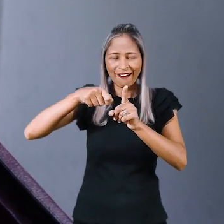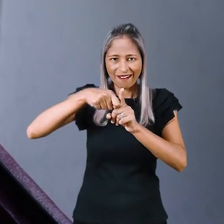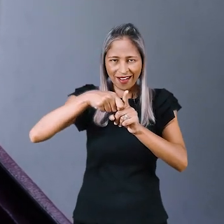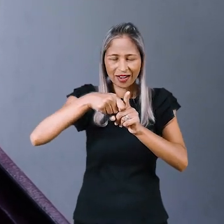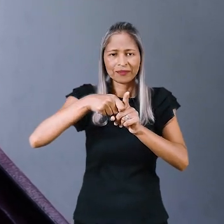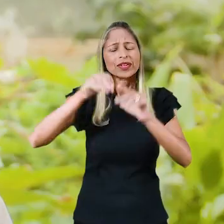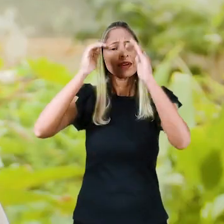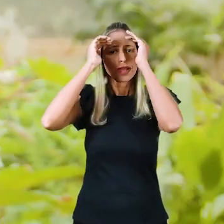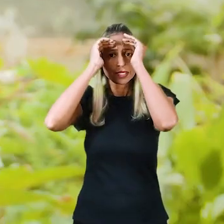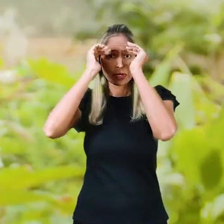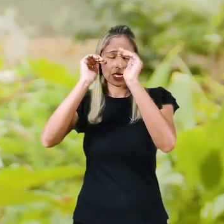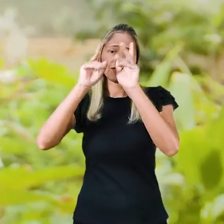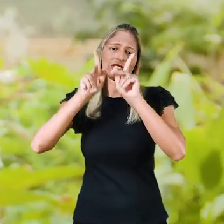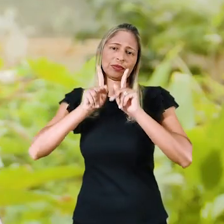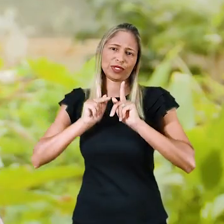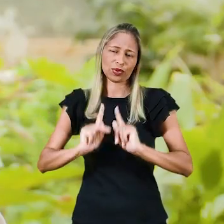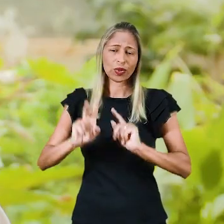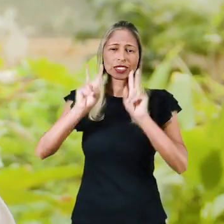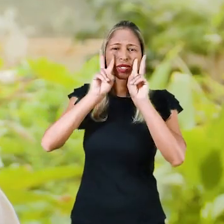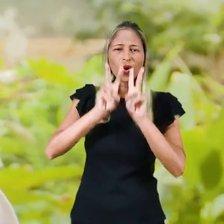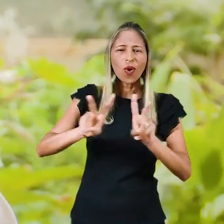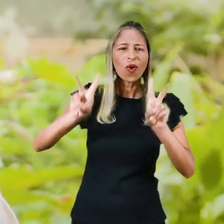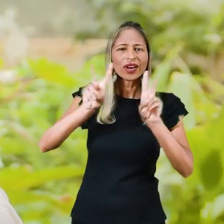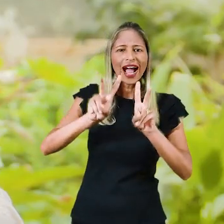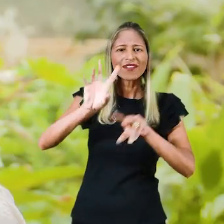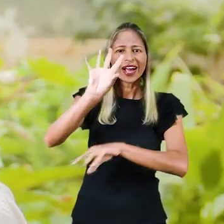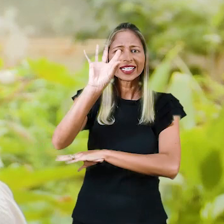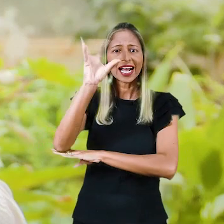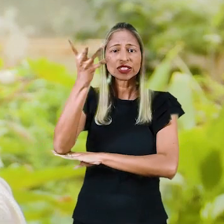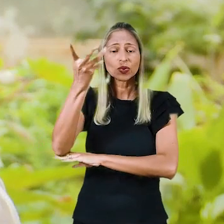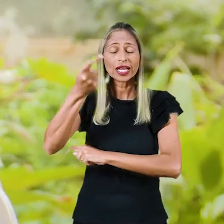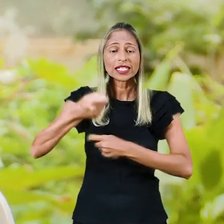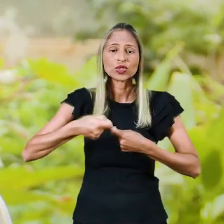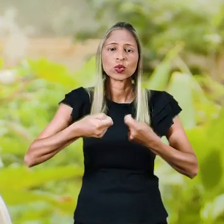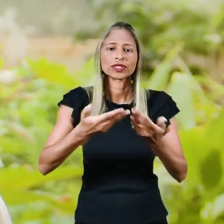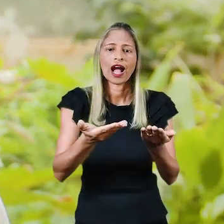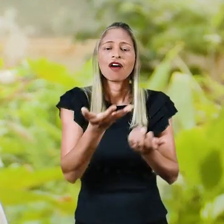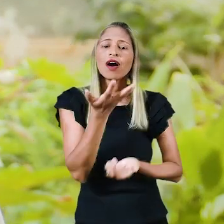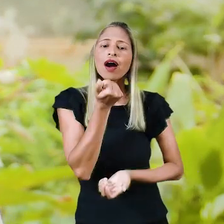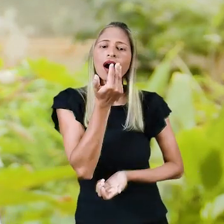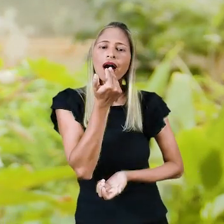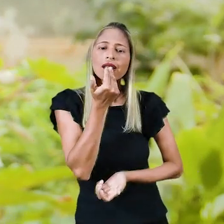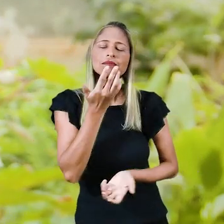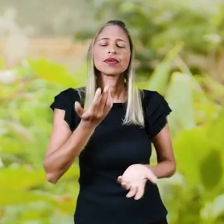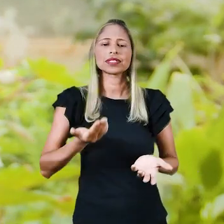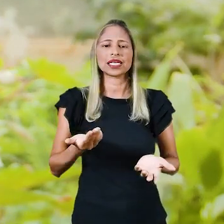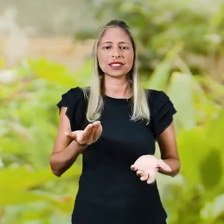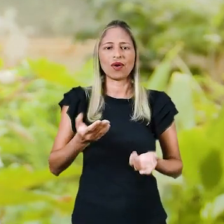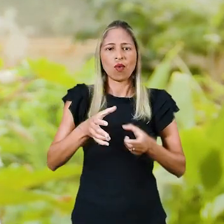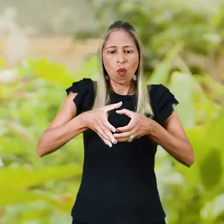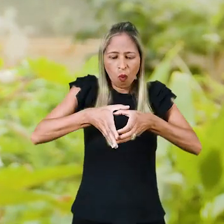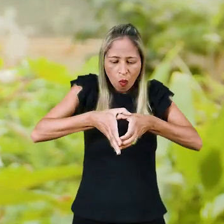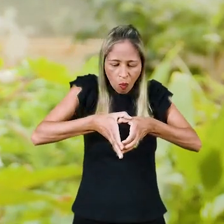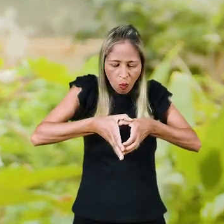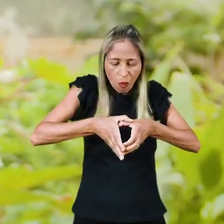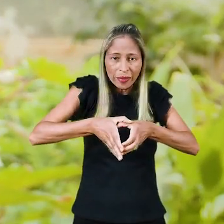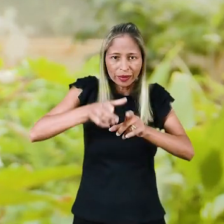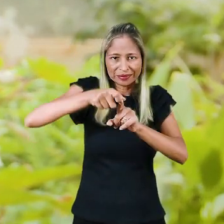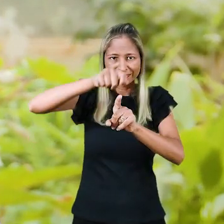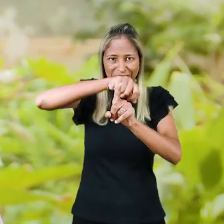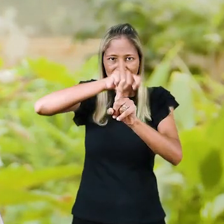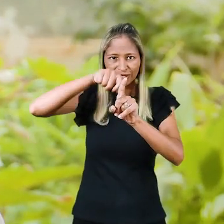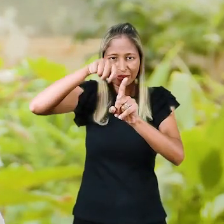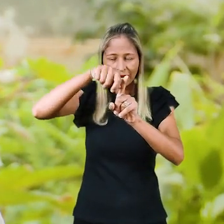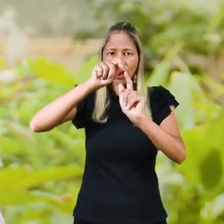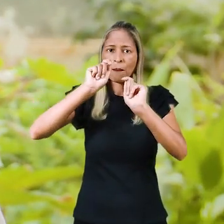As pessoas respeitavam aquilo e observavam aquilo que a natureza oferecia para a sua alimentação. Então, o umbigo de banana,